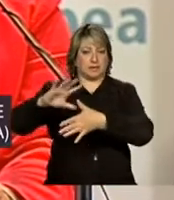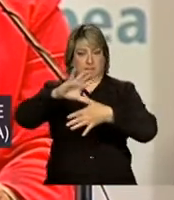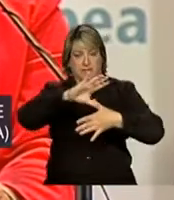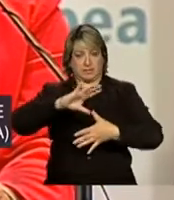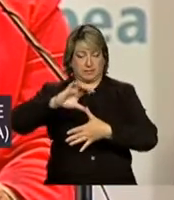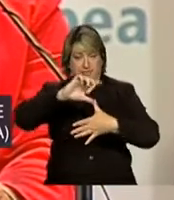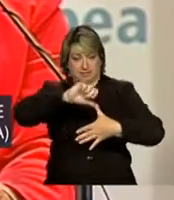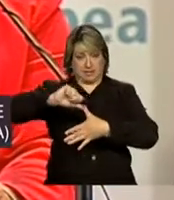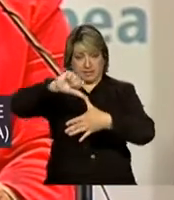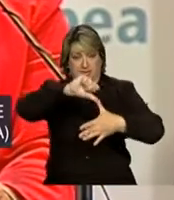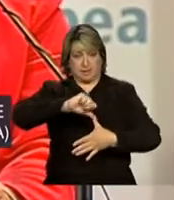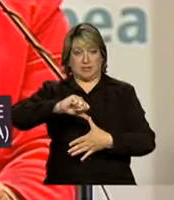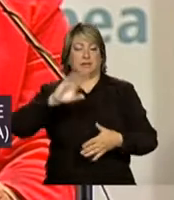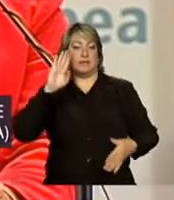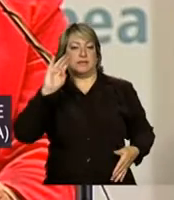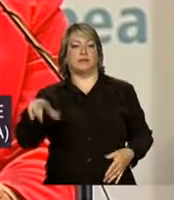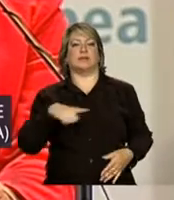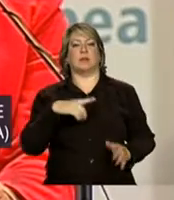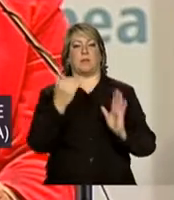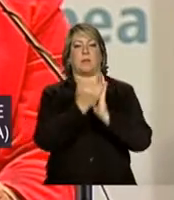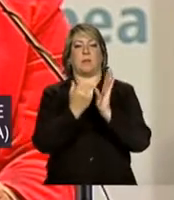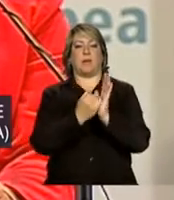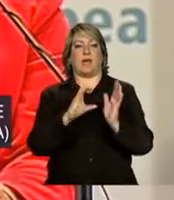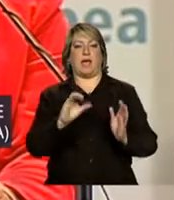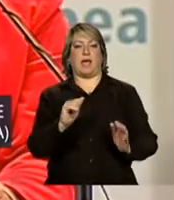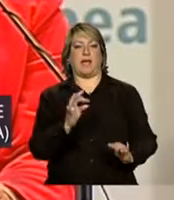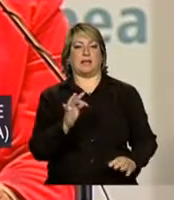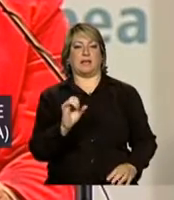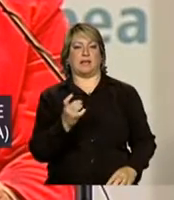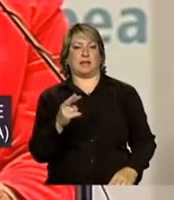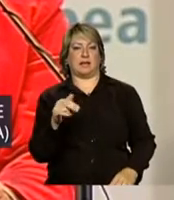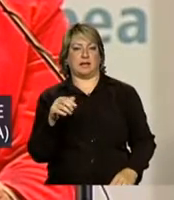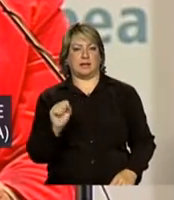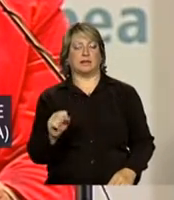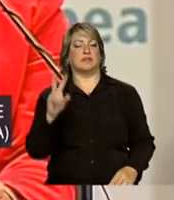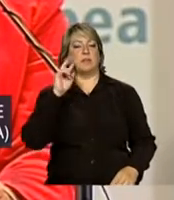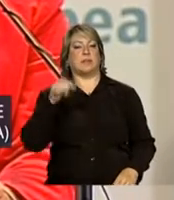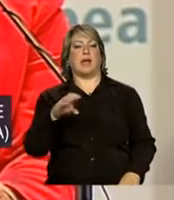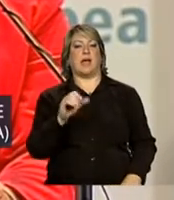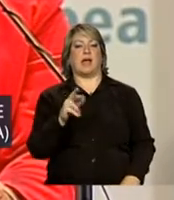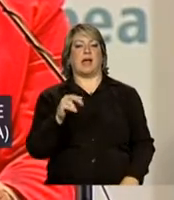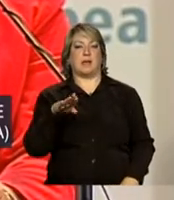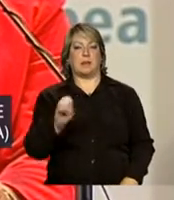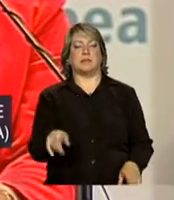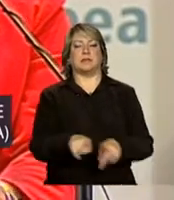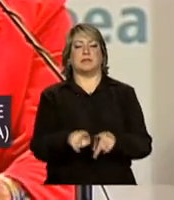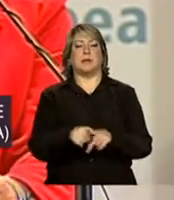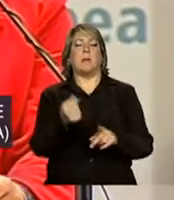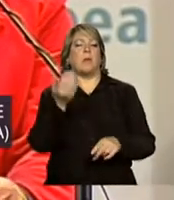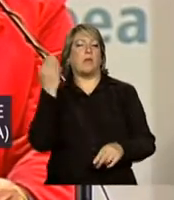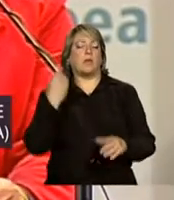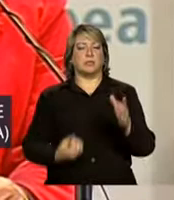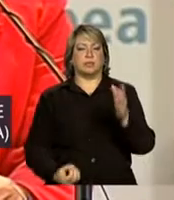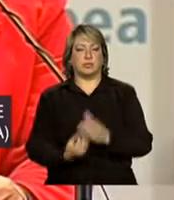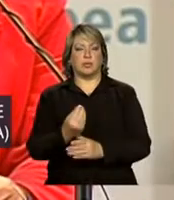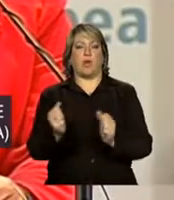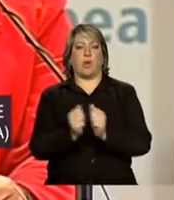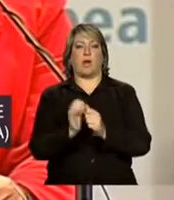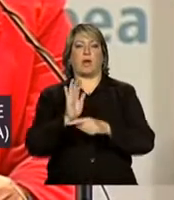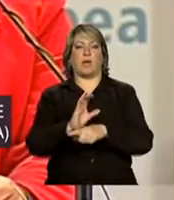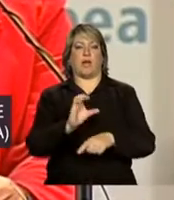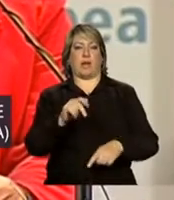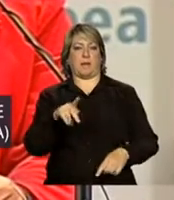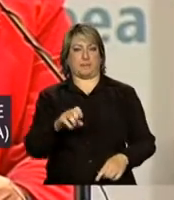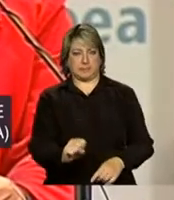como é o caso da montagem do programa Cátedras Latino-Americanas e Caribenha para o Desenvolvimento, recém-lançado e com o apoio da